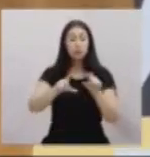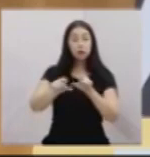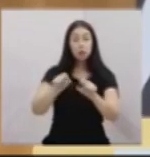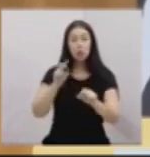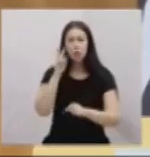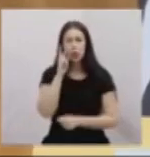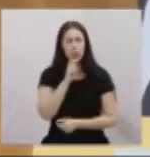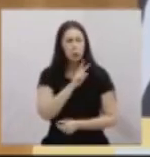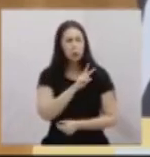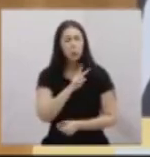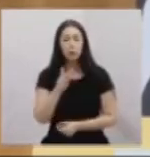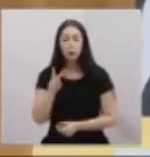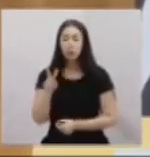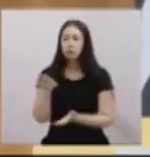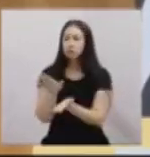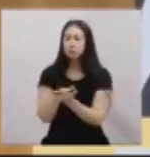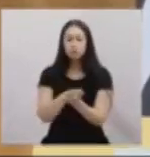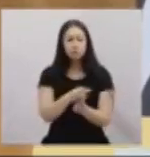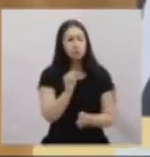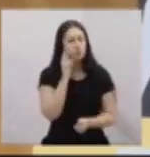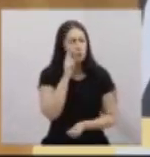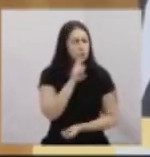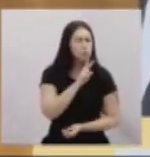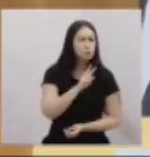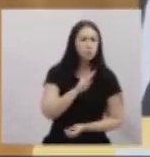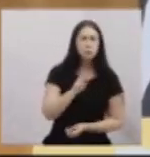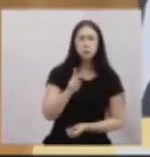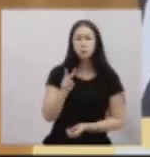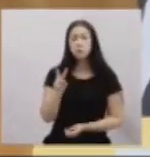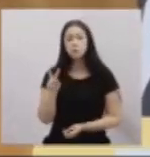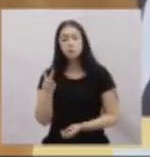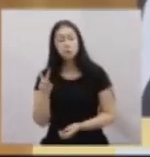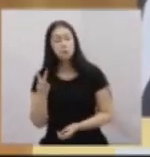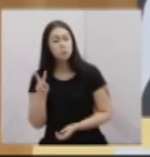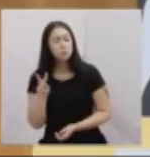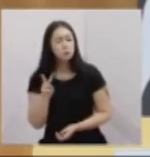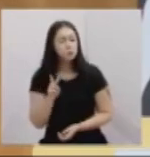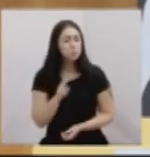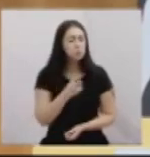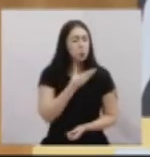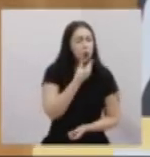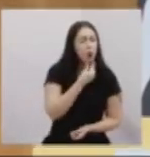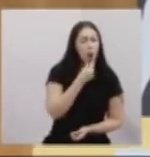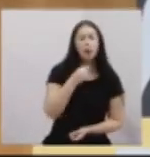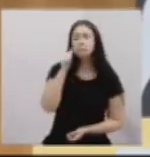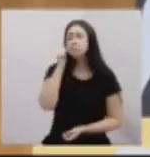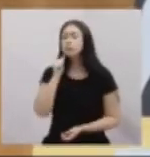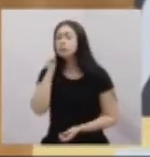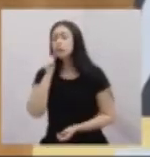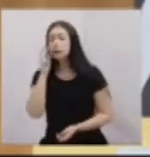olha para a cidade, olha para o universo de homens, mulheres, de